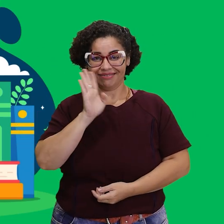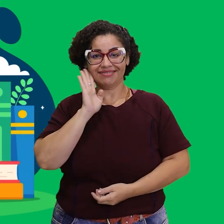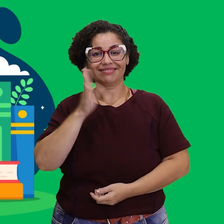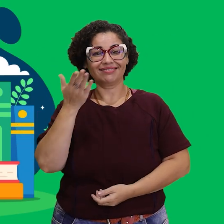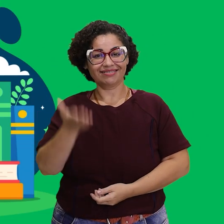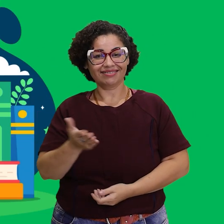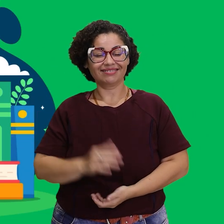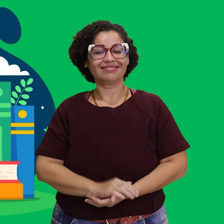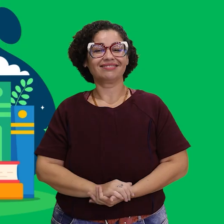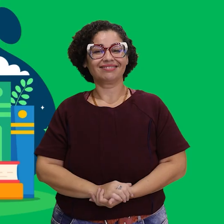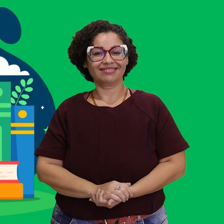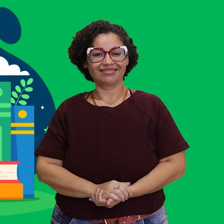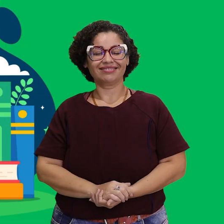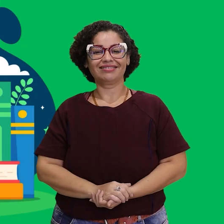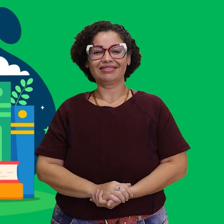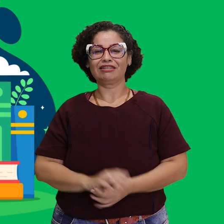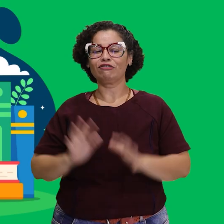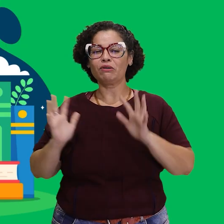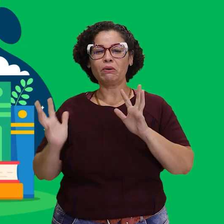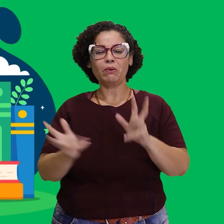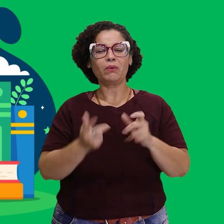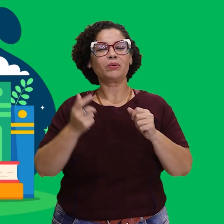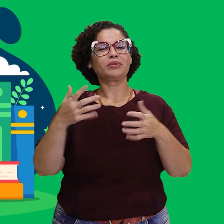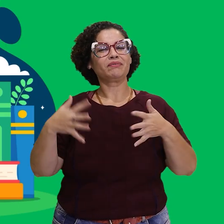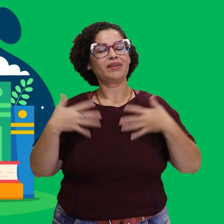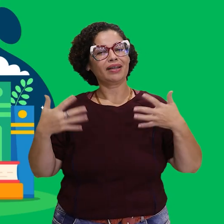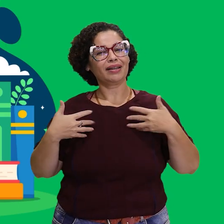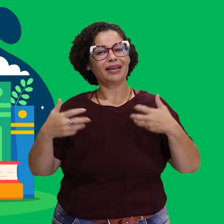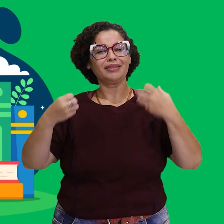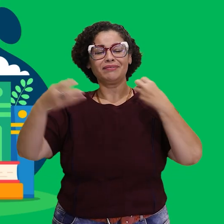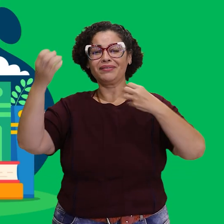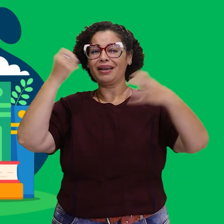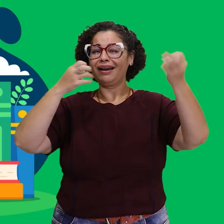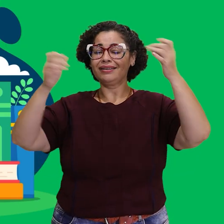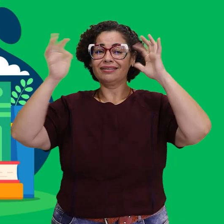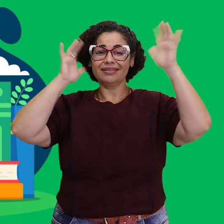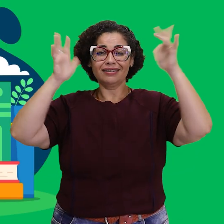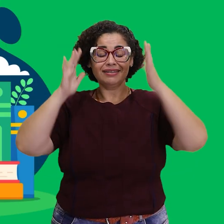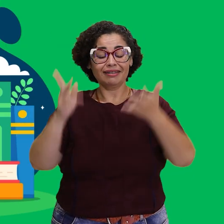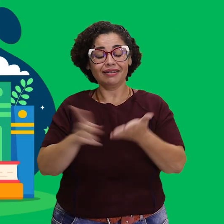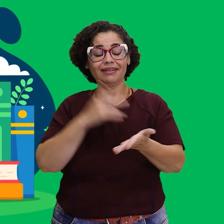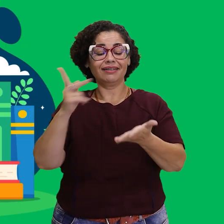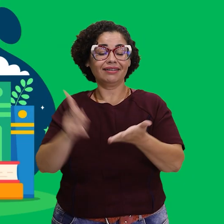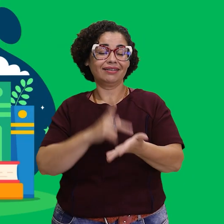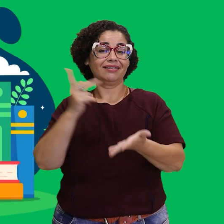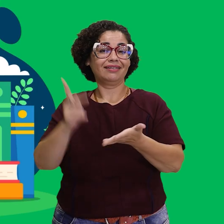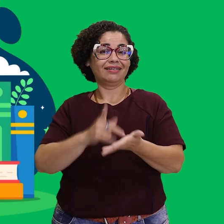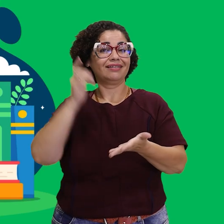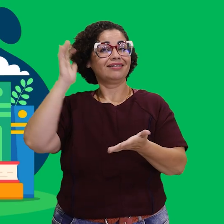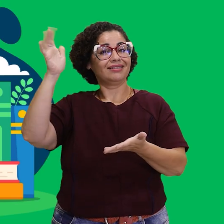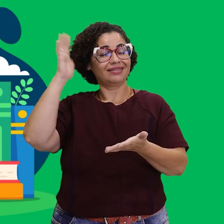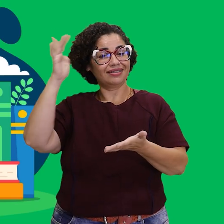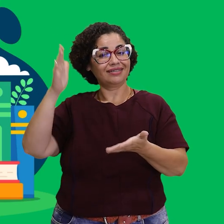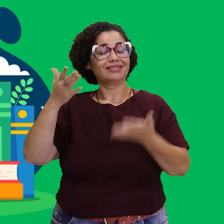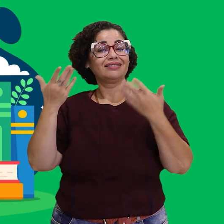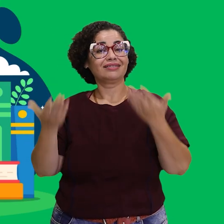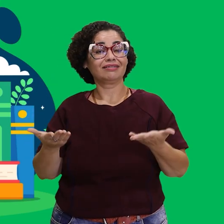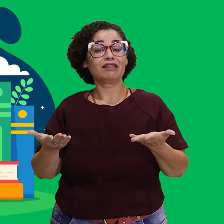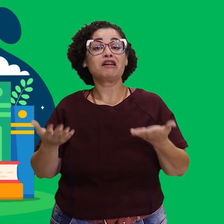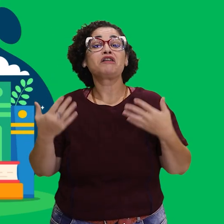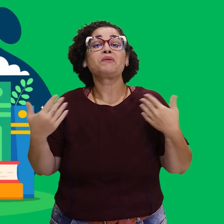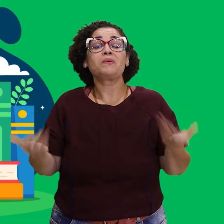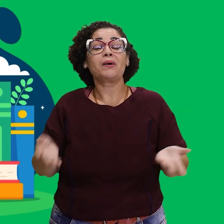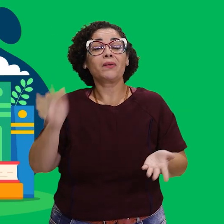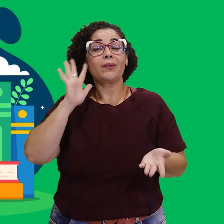lá? Todos felizes, lendo e viajando nas páginas? Isso mesmo. E aí, qual a